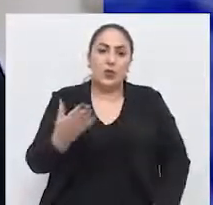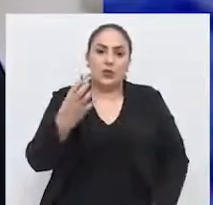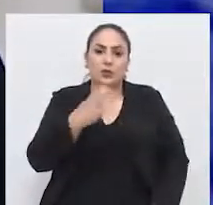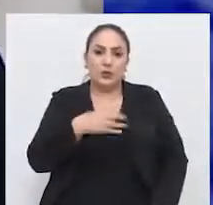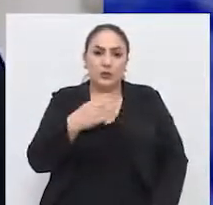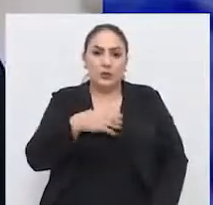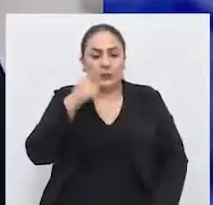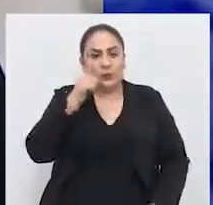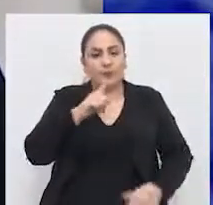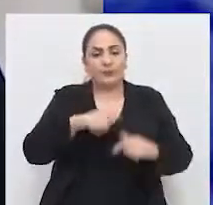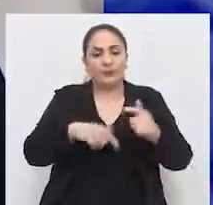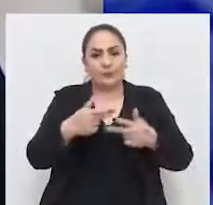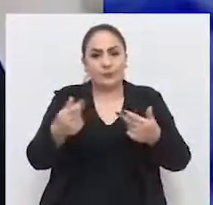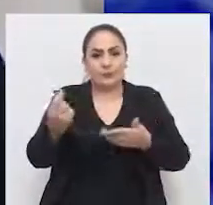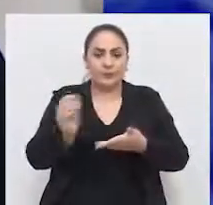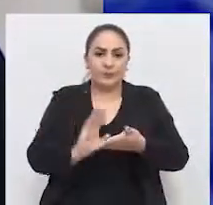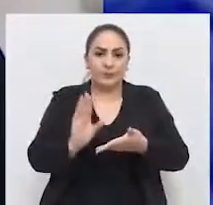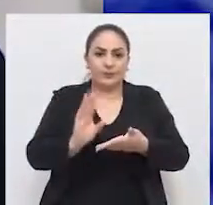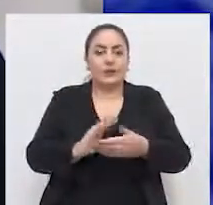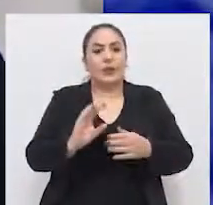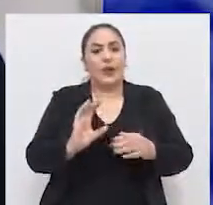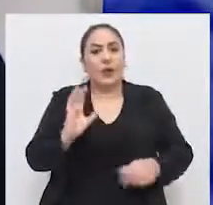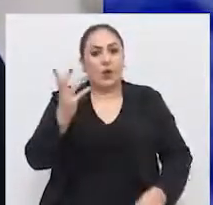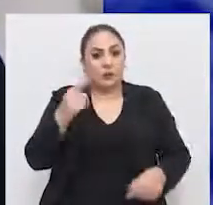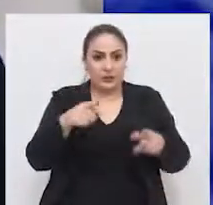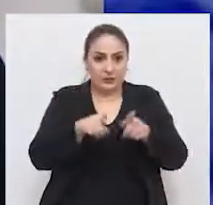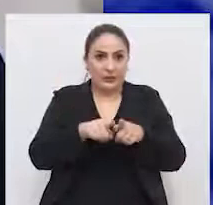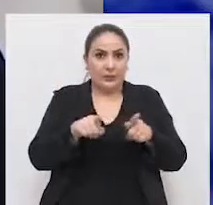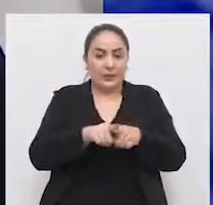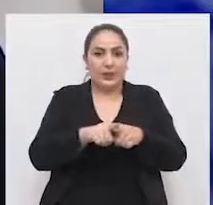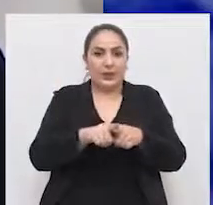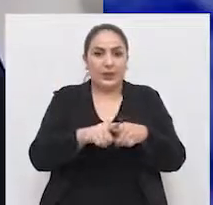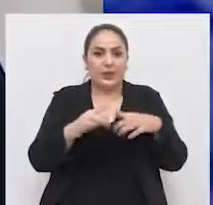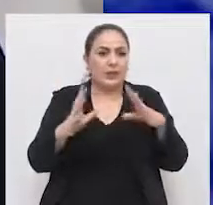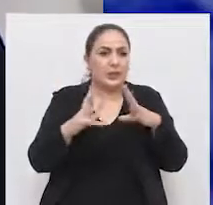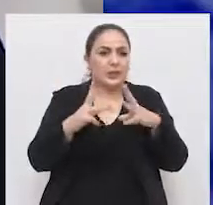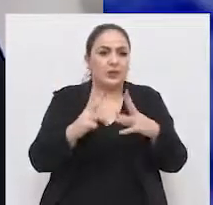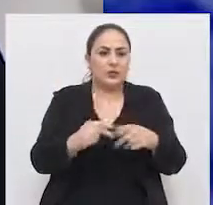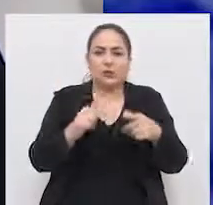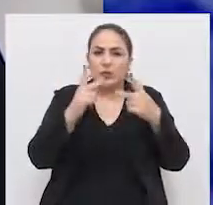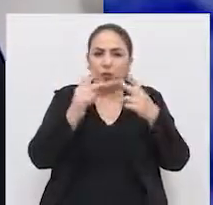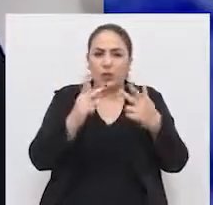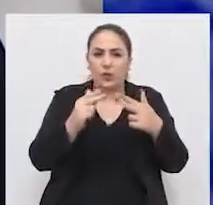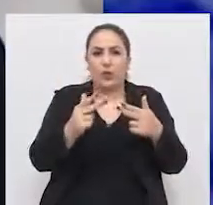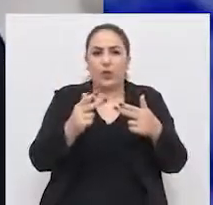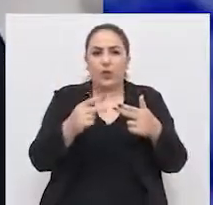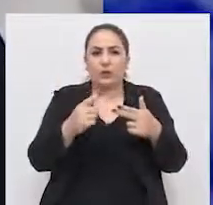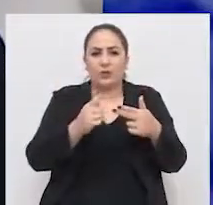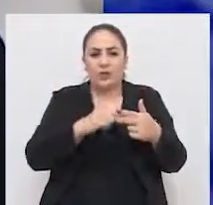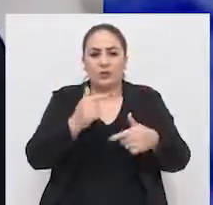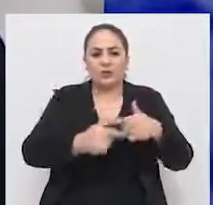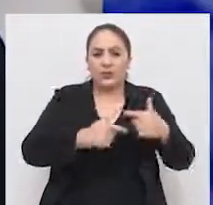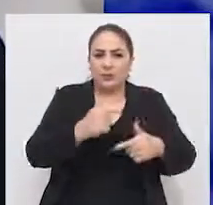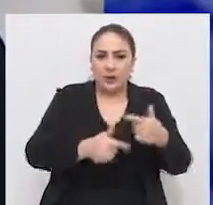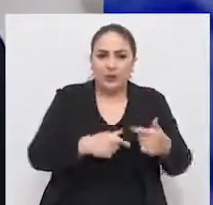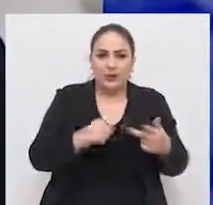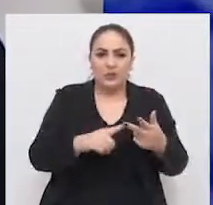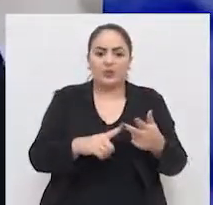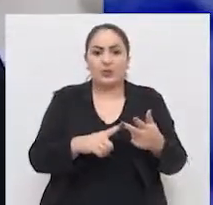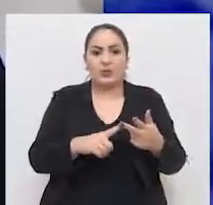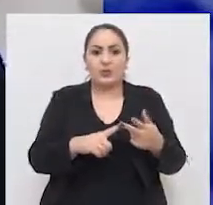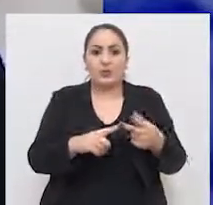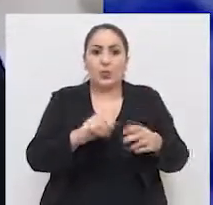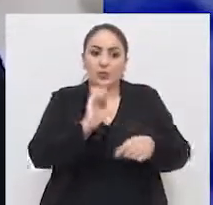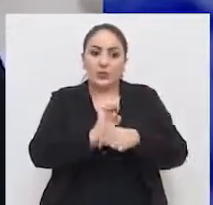de obtenção de renda. Ocorre, no entanto, que tudo isso ficou à margem do mercado e